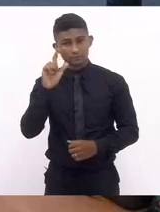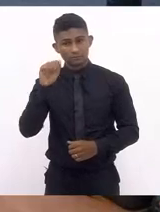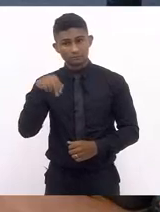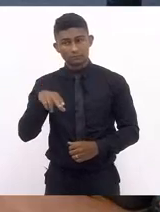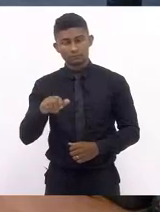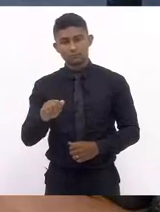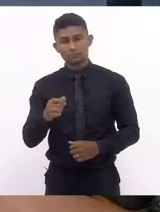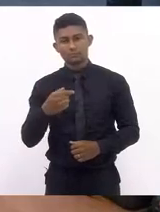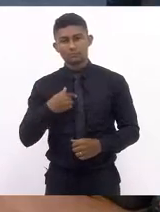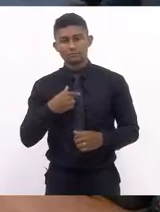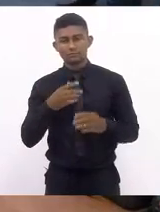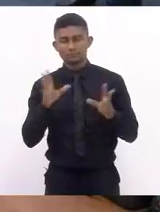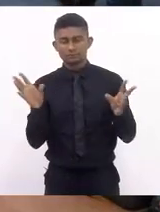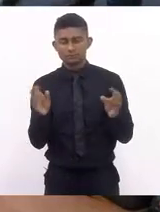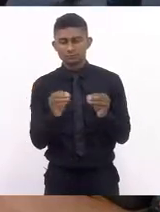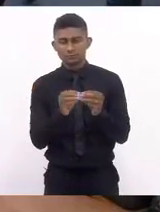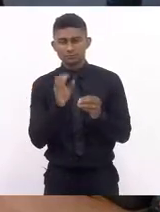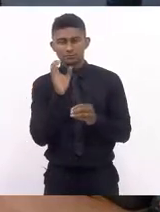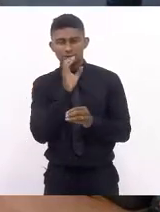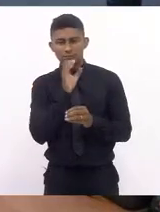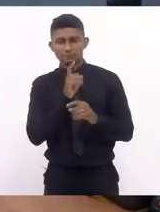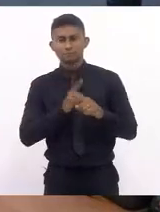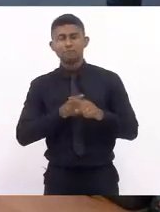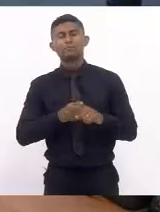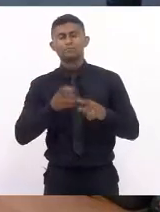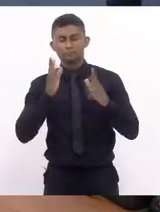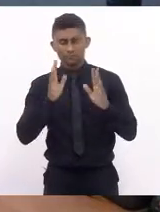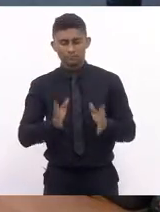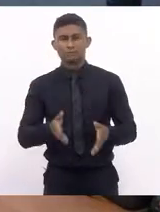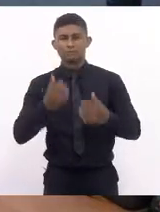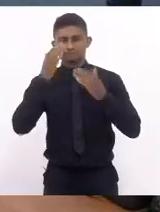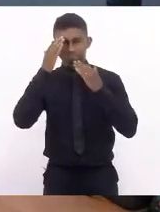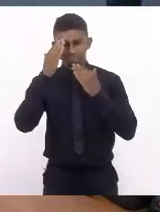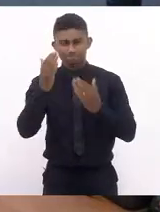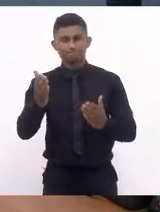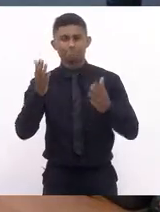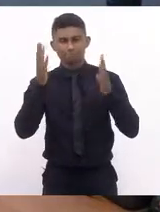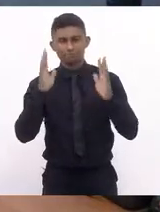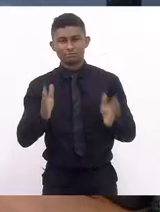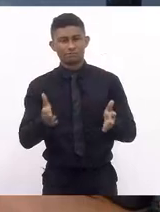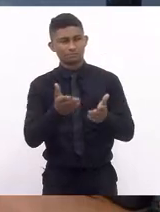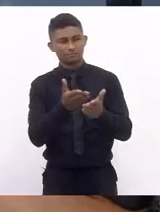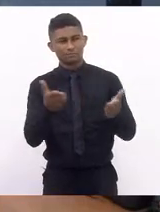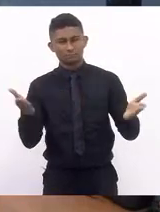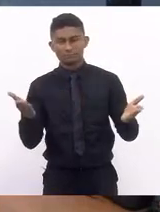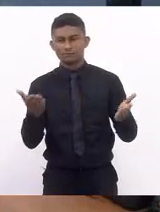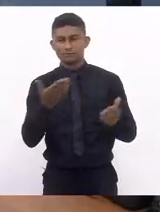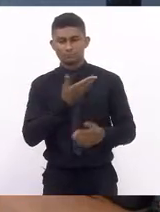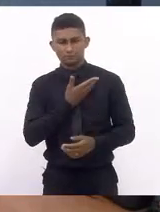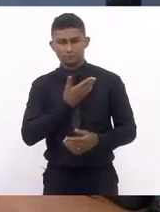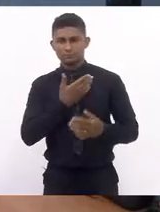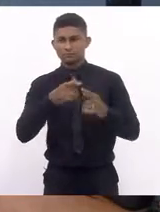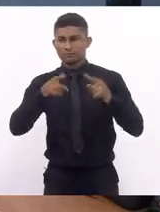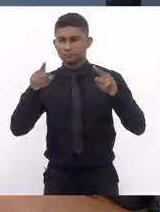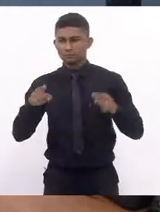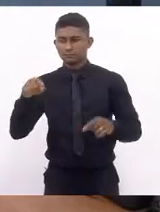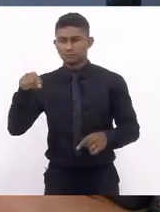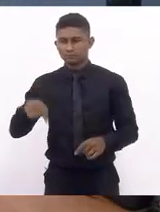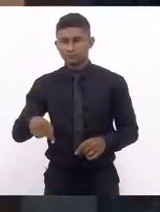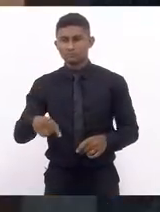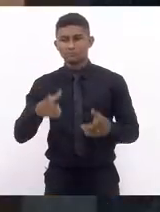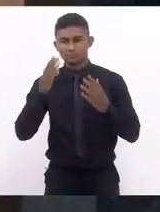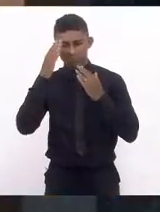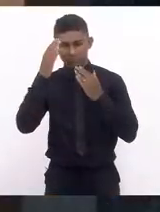Presidente eu vou ser bem breve mesmo porque eu já fiz meus agradecimentos aos colegas aos servidores desta casa